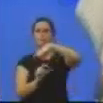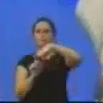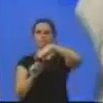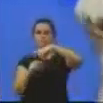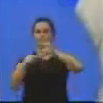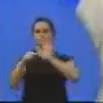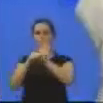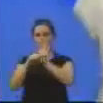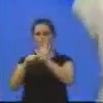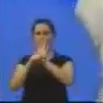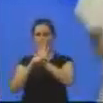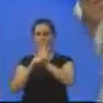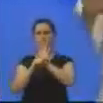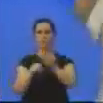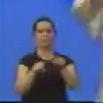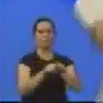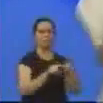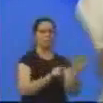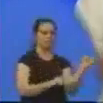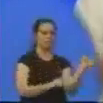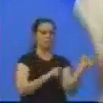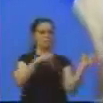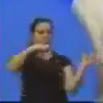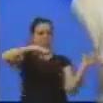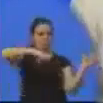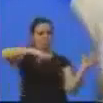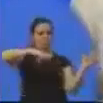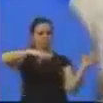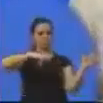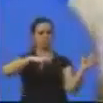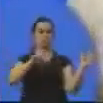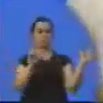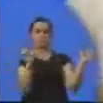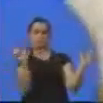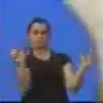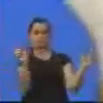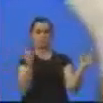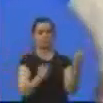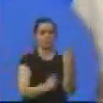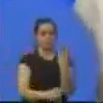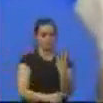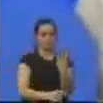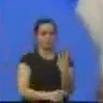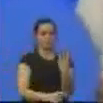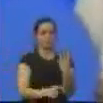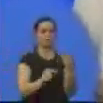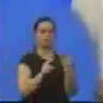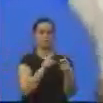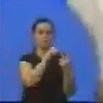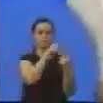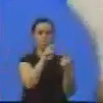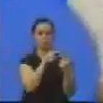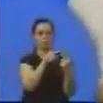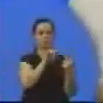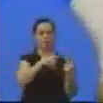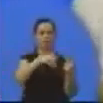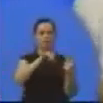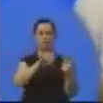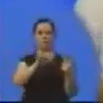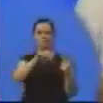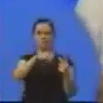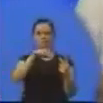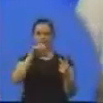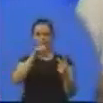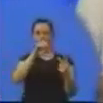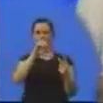concavidade para baixo. Então, é para cima, para baixo, para cima. O que acontece? eu tenho dois pontos de inflexão. Eu tenho como pontos